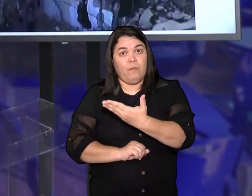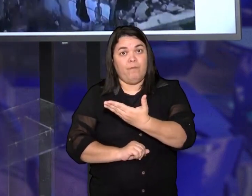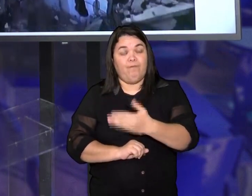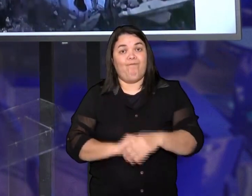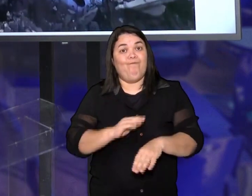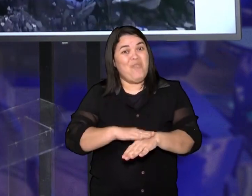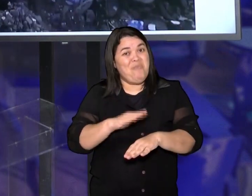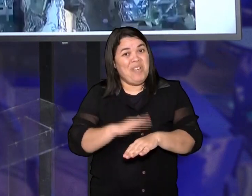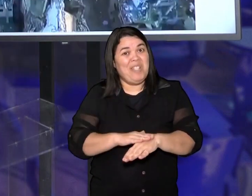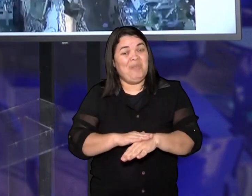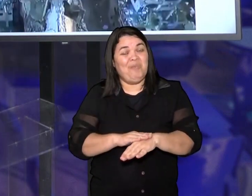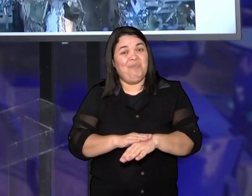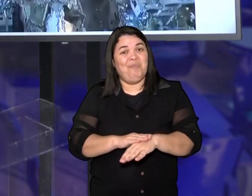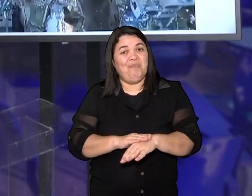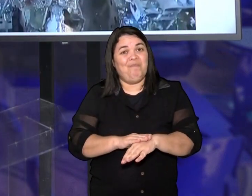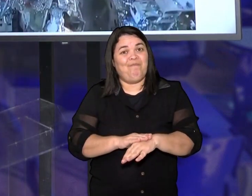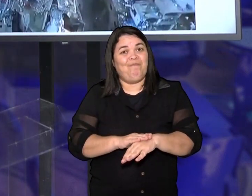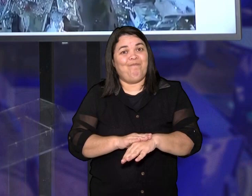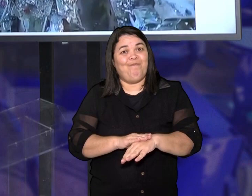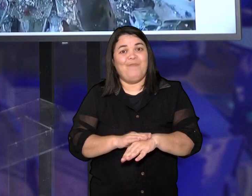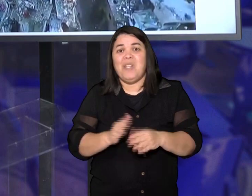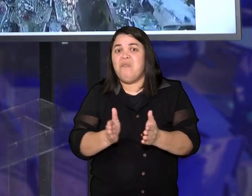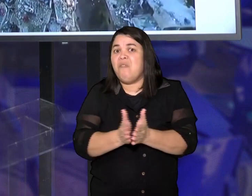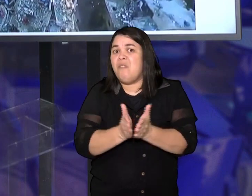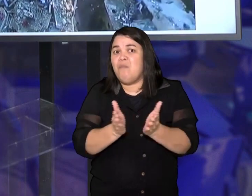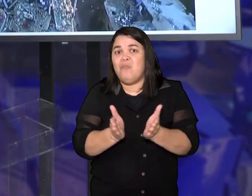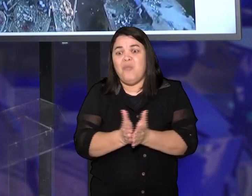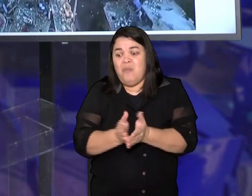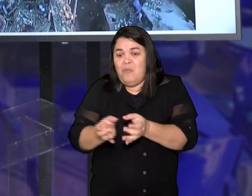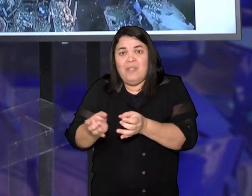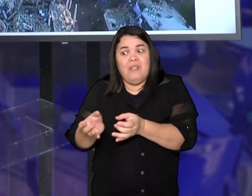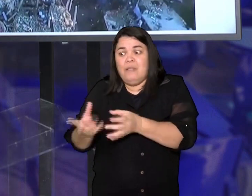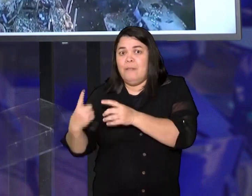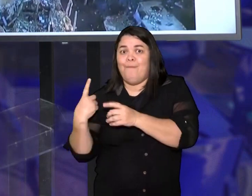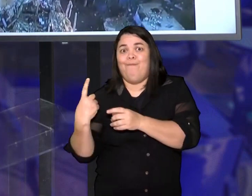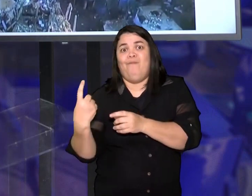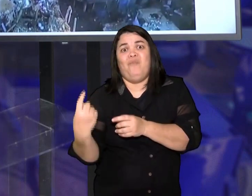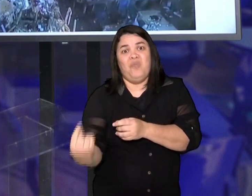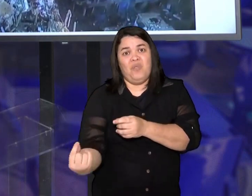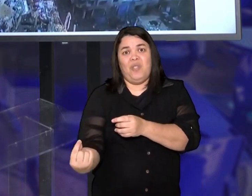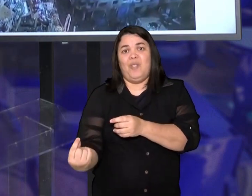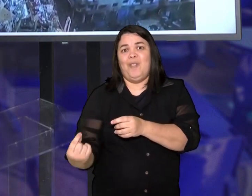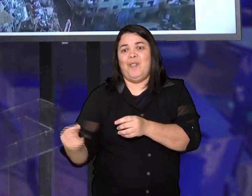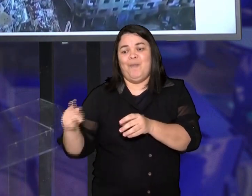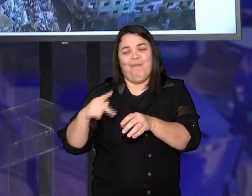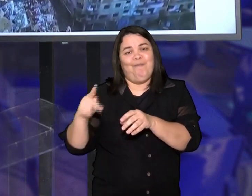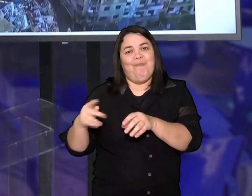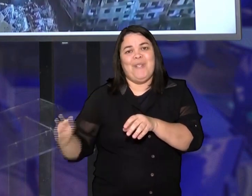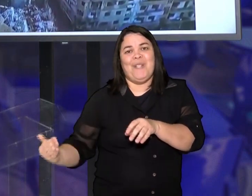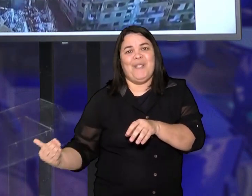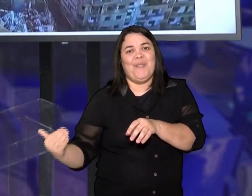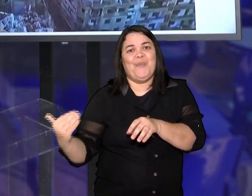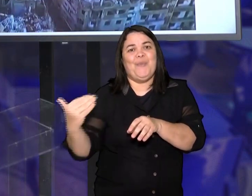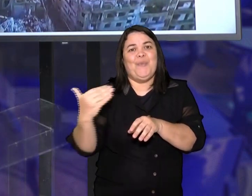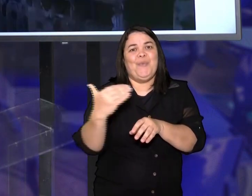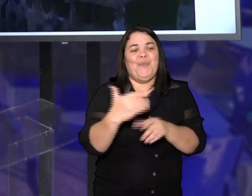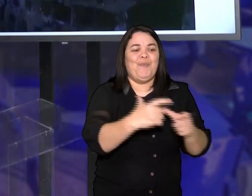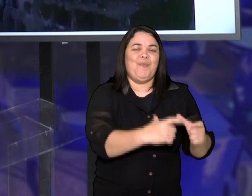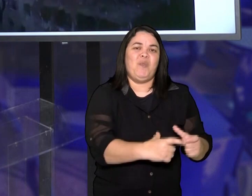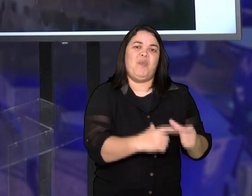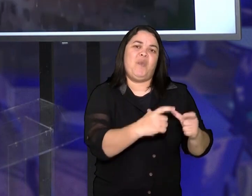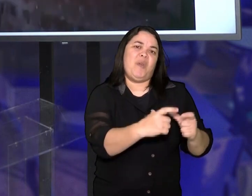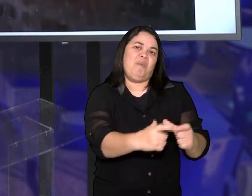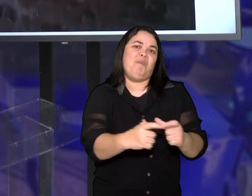viver, acabam tendo que sair do seu país em direção a outro